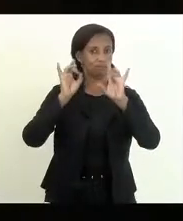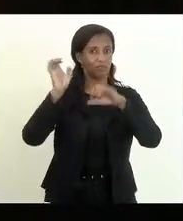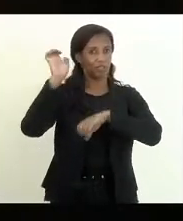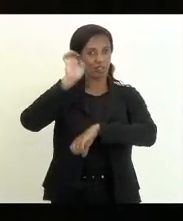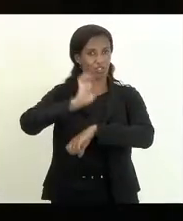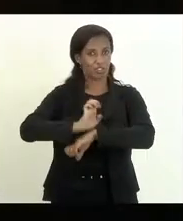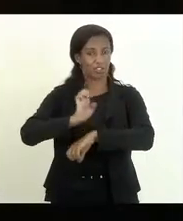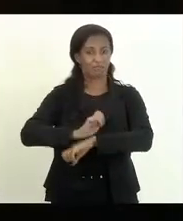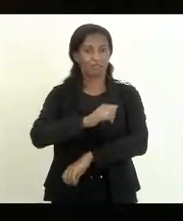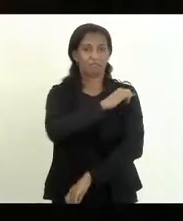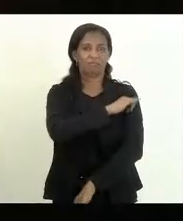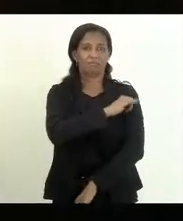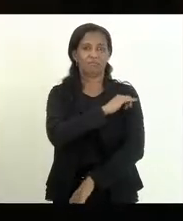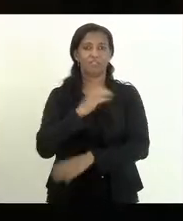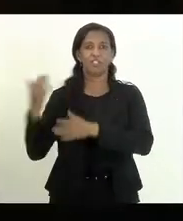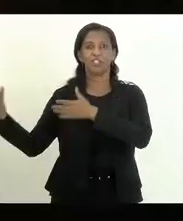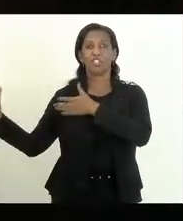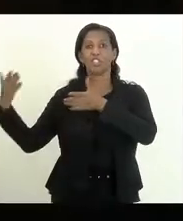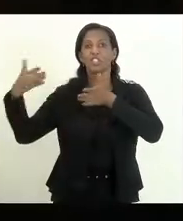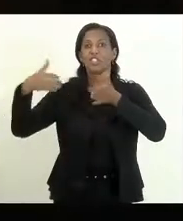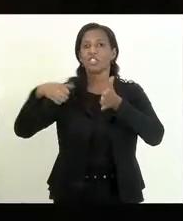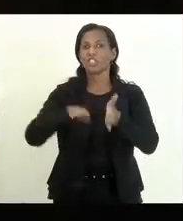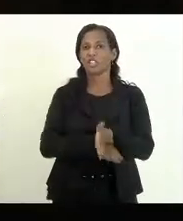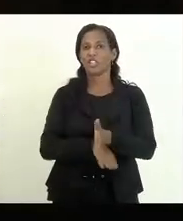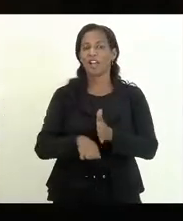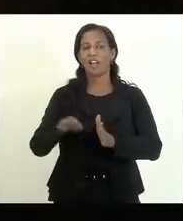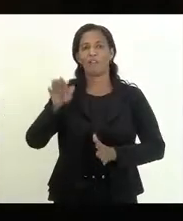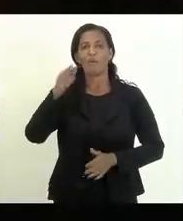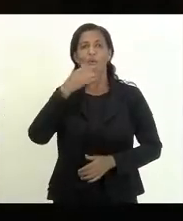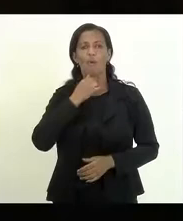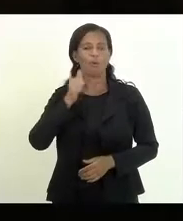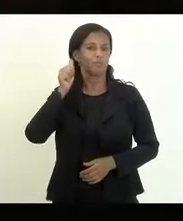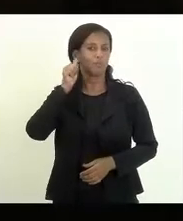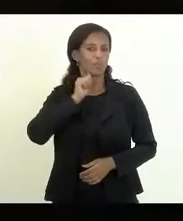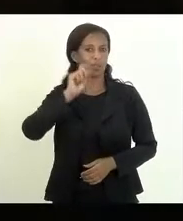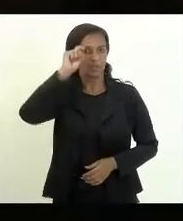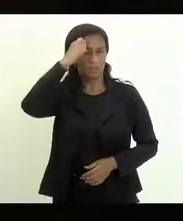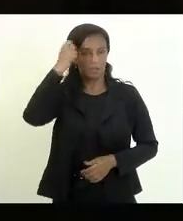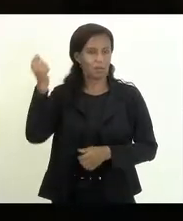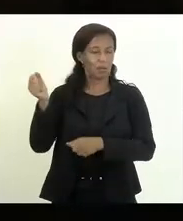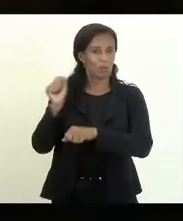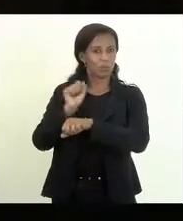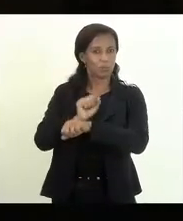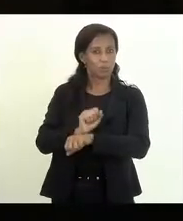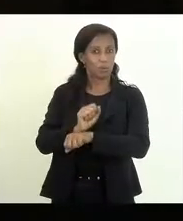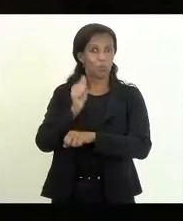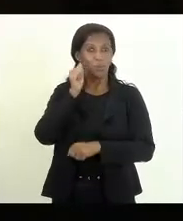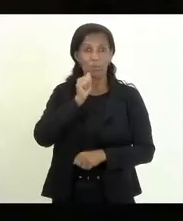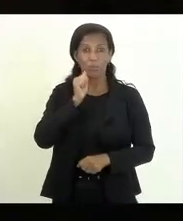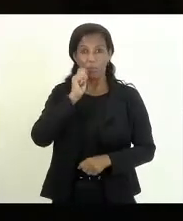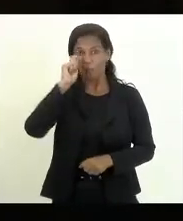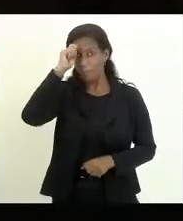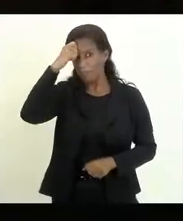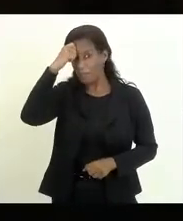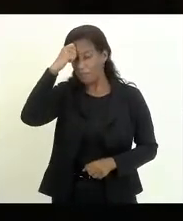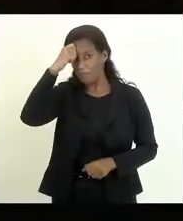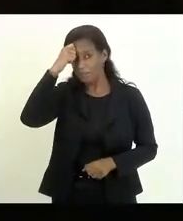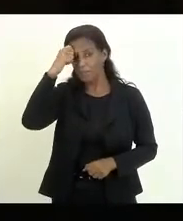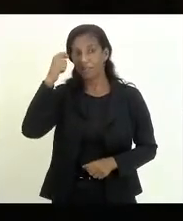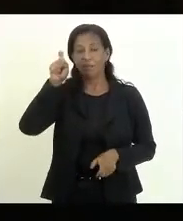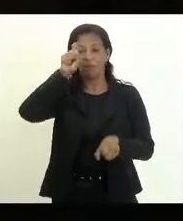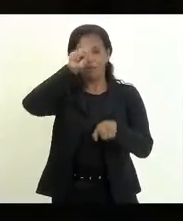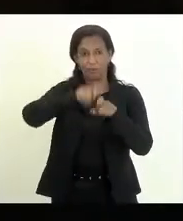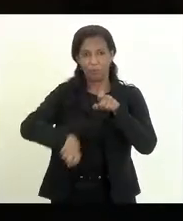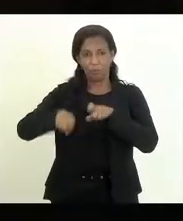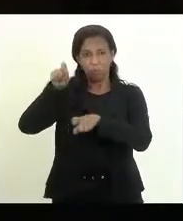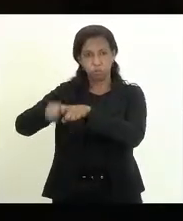estado do Rio de Janeiro, chegavam negros e negras escravizados, mulheres pretas que foram